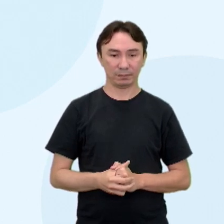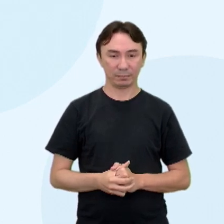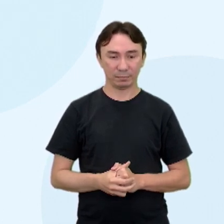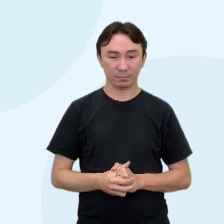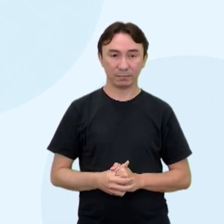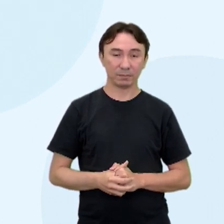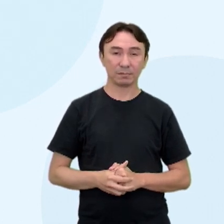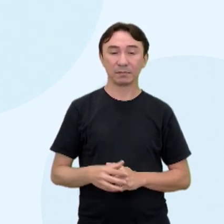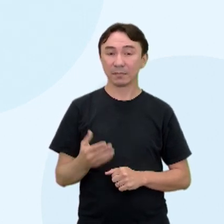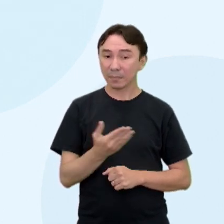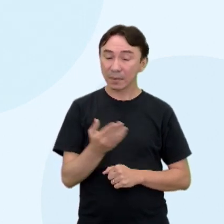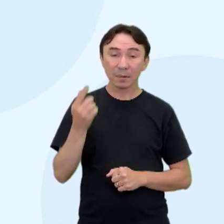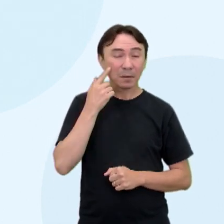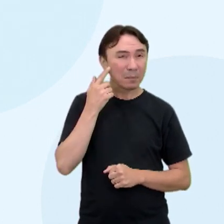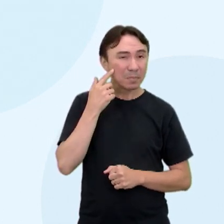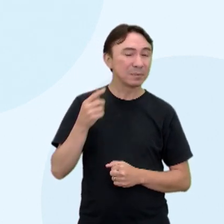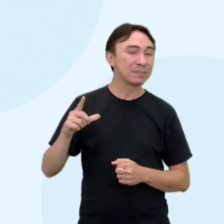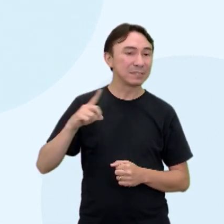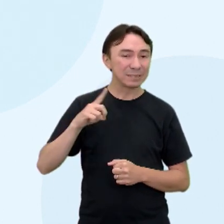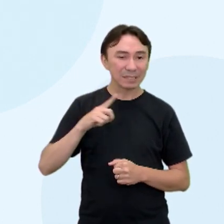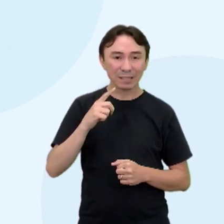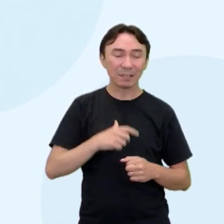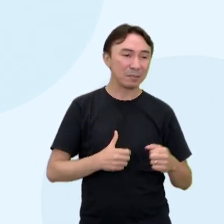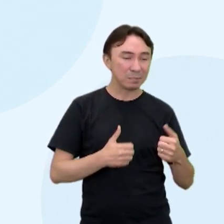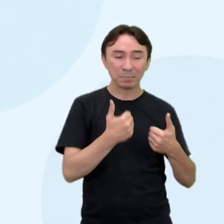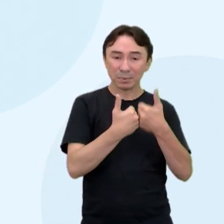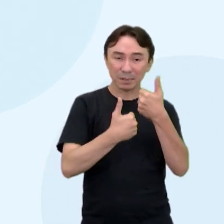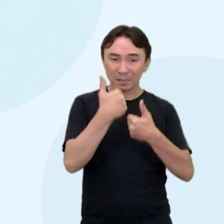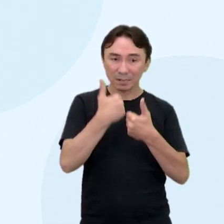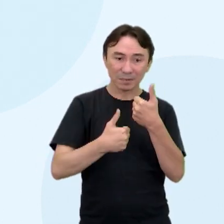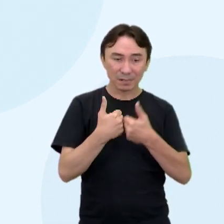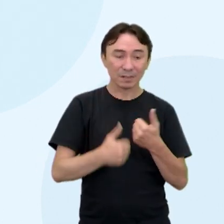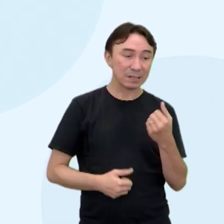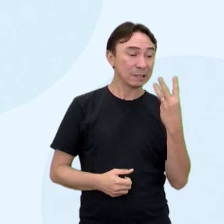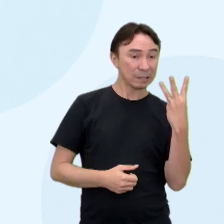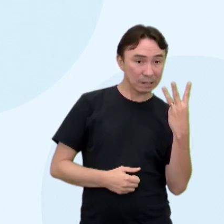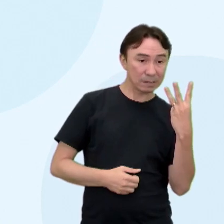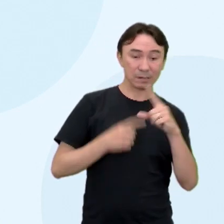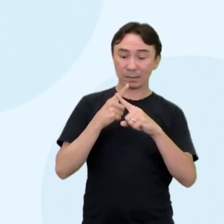Brasil coloca na roda o time americano, 3 para o Brasil, 0 para os Estados Unidos.